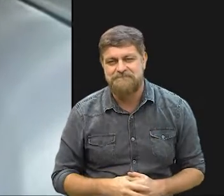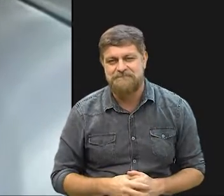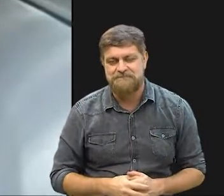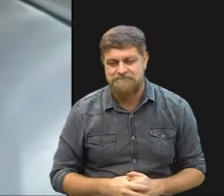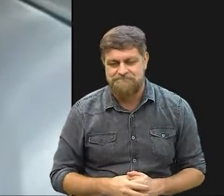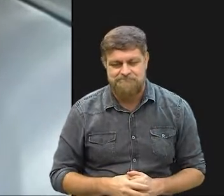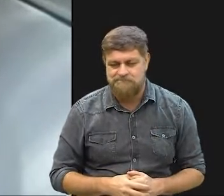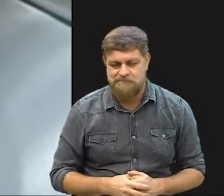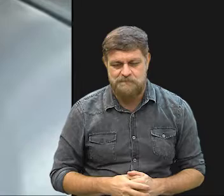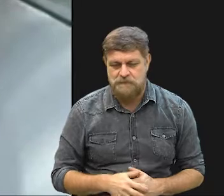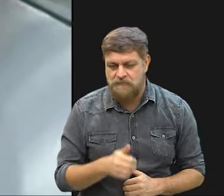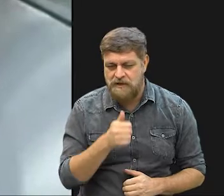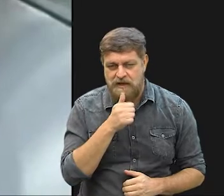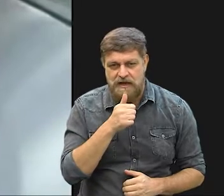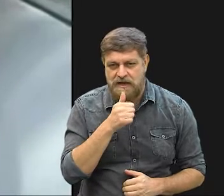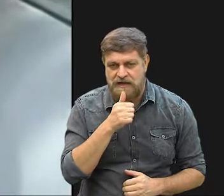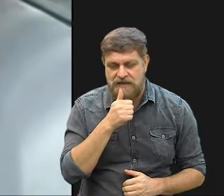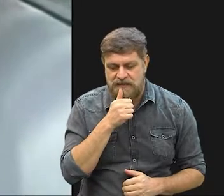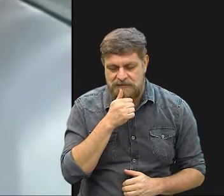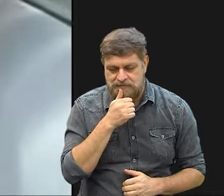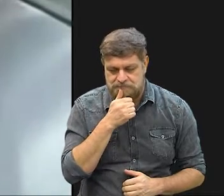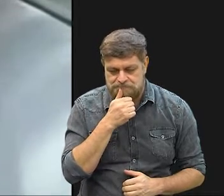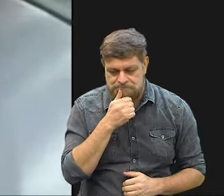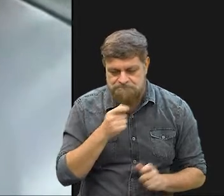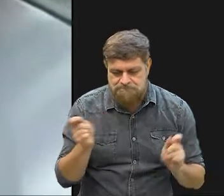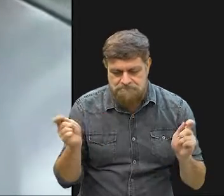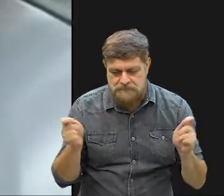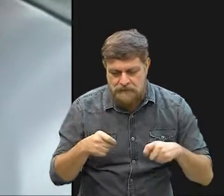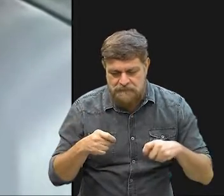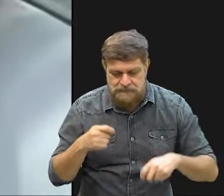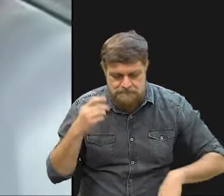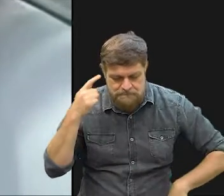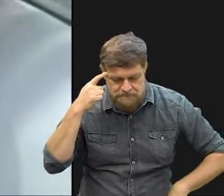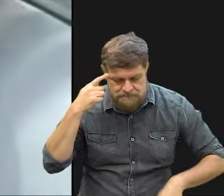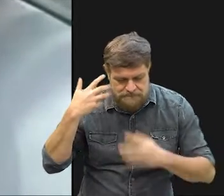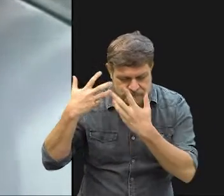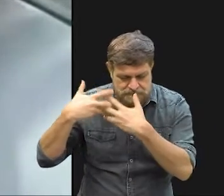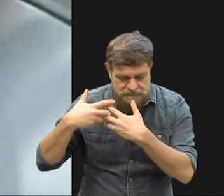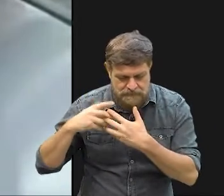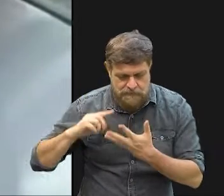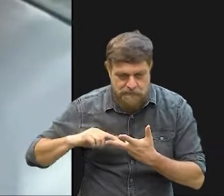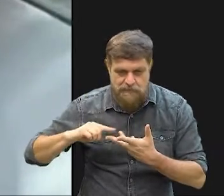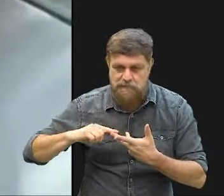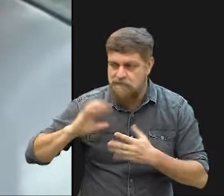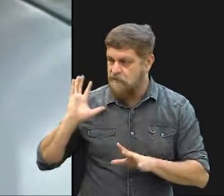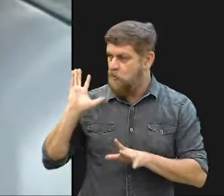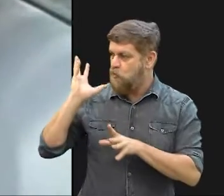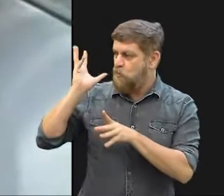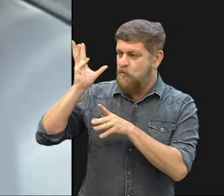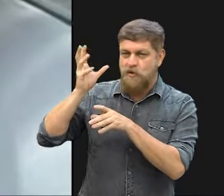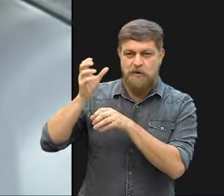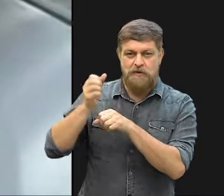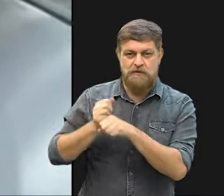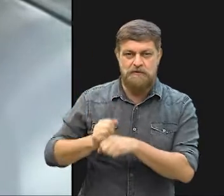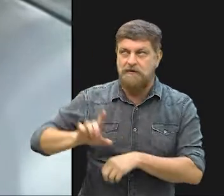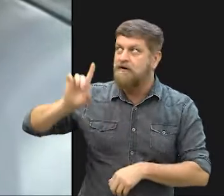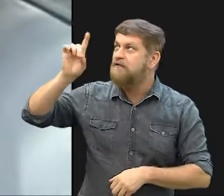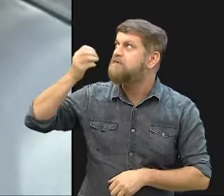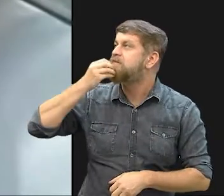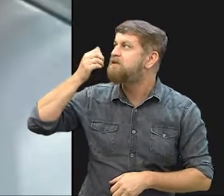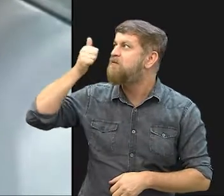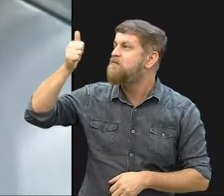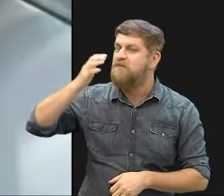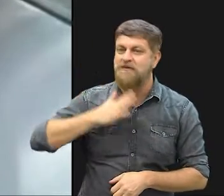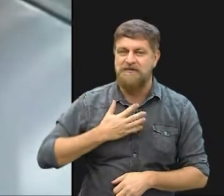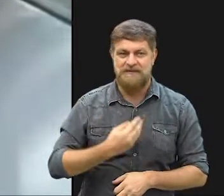Eu ainda não sou capaz de falar de tudo que está acontecendo, assim, Deus é tão bom na